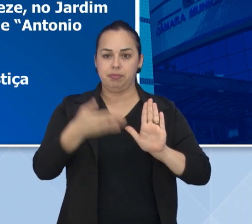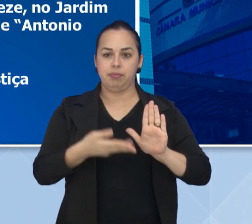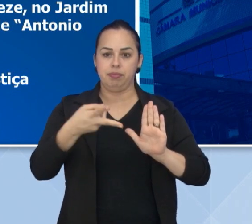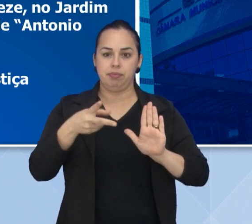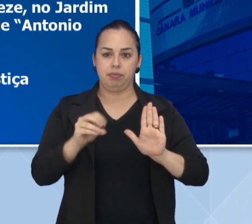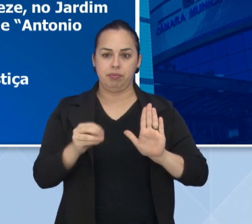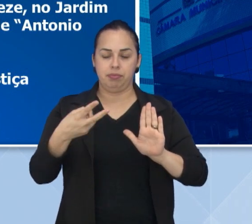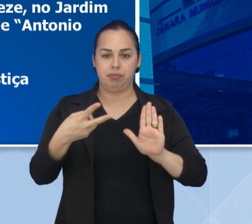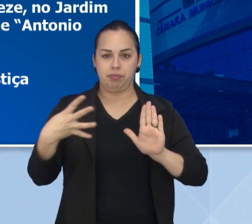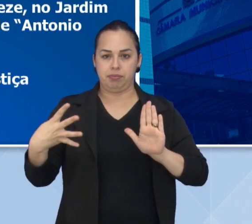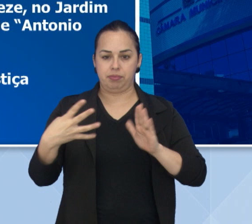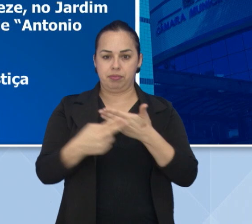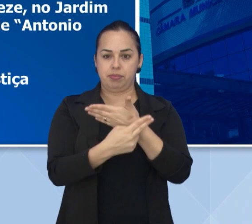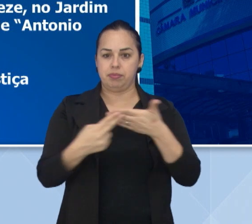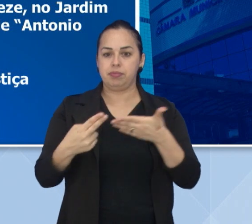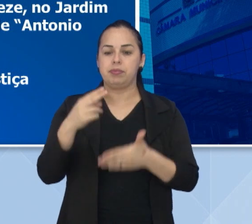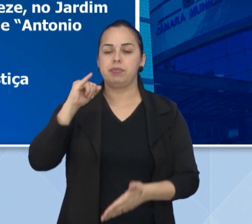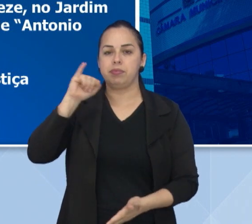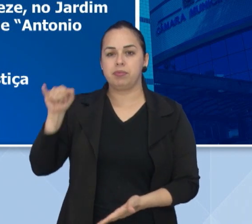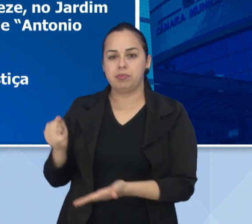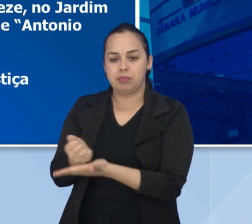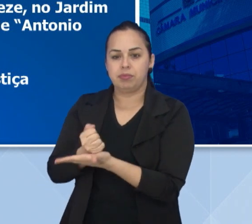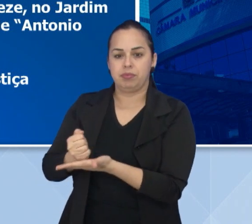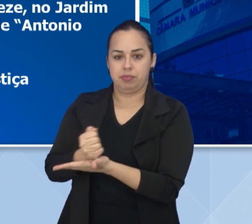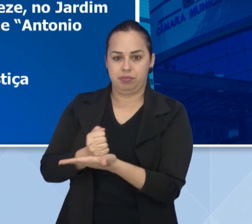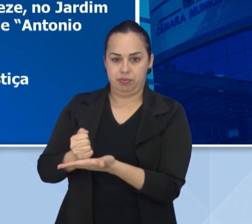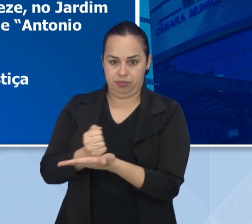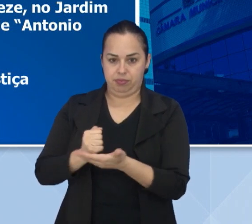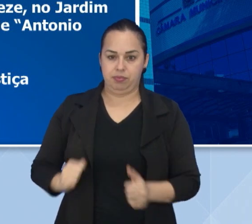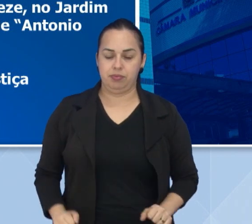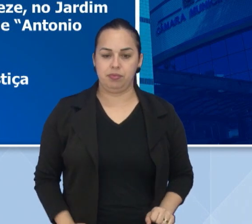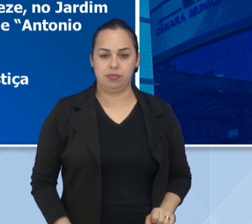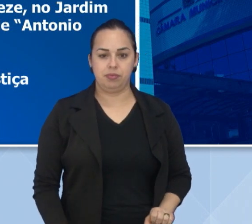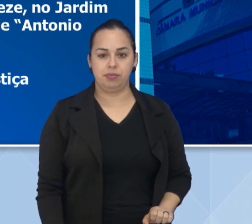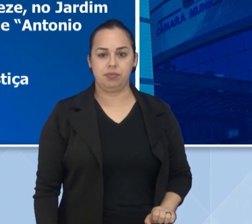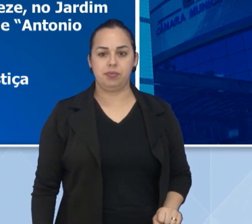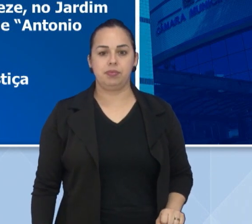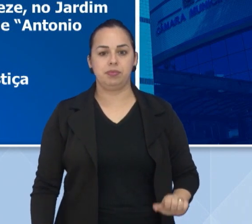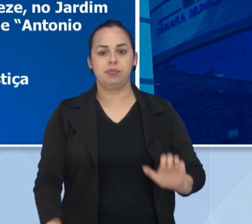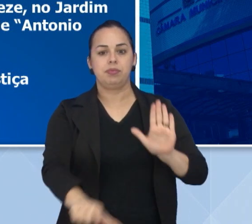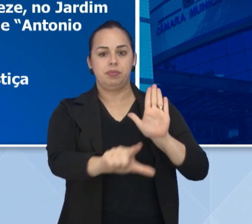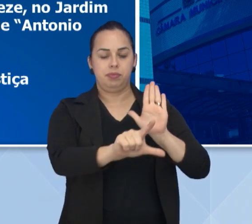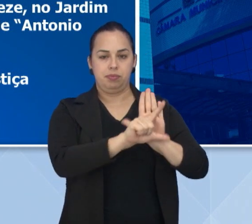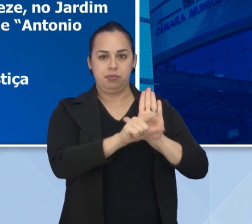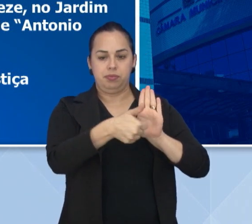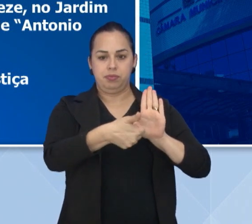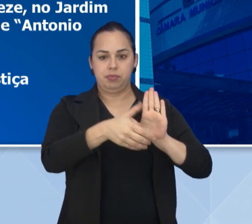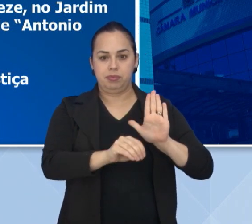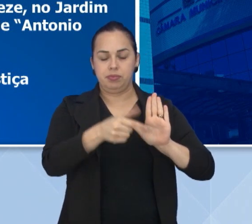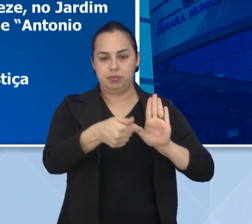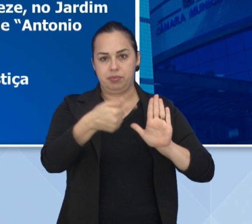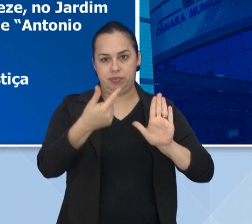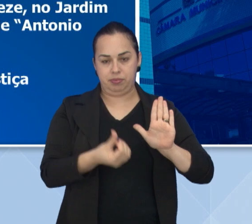157/2024, autoria, vereador Júnior da Farmácia. Altera a lei número